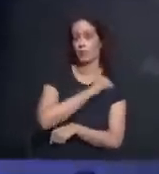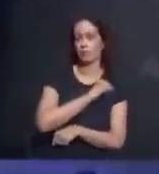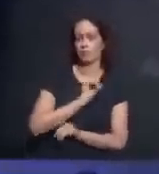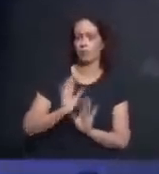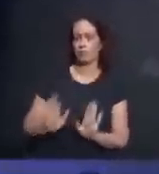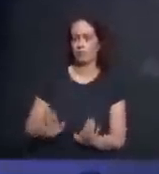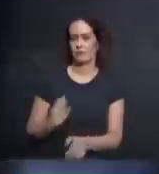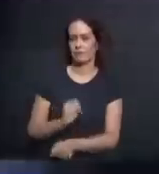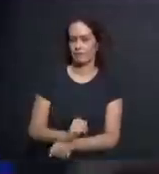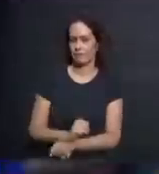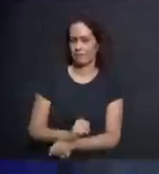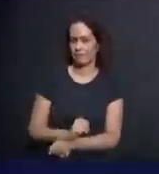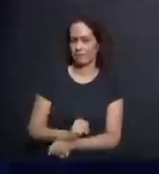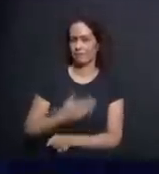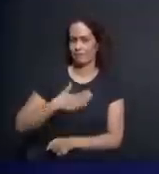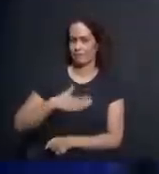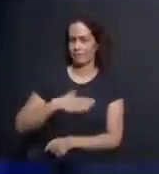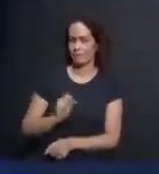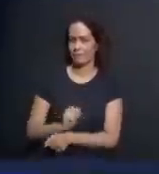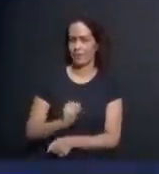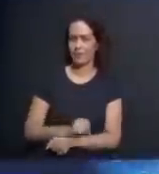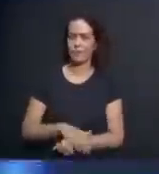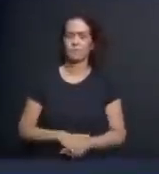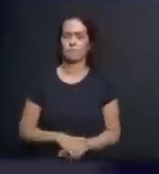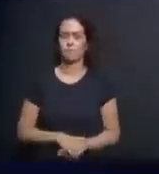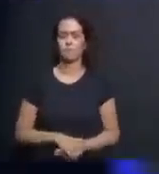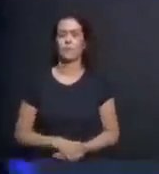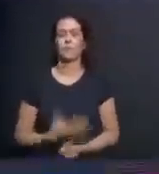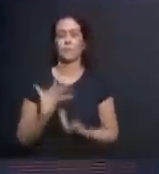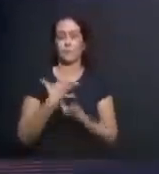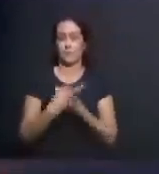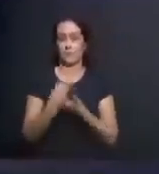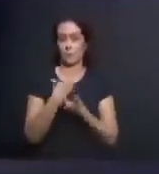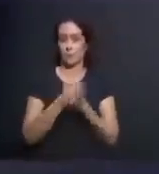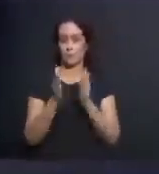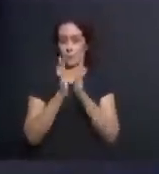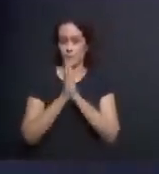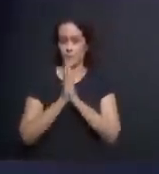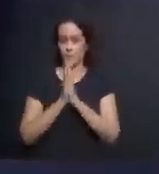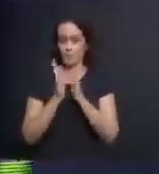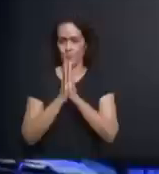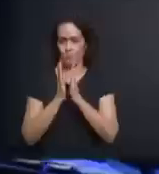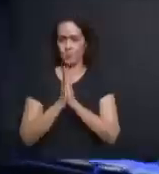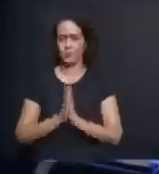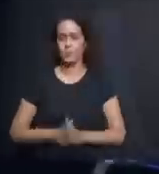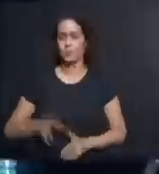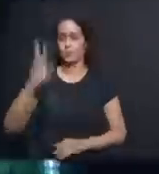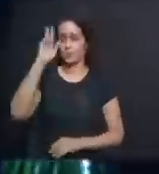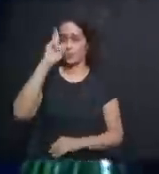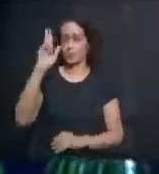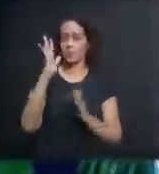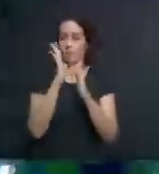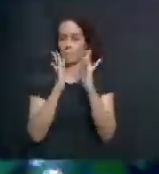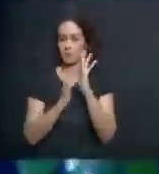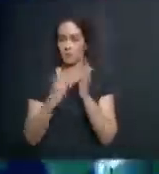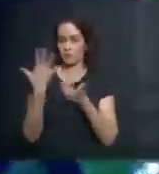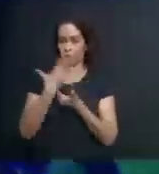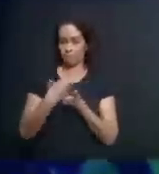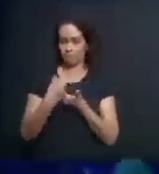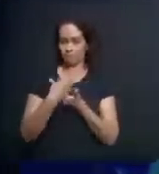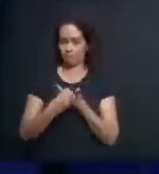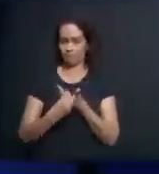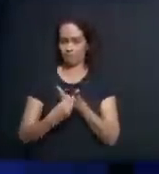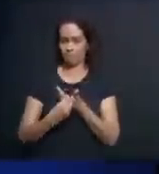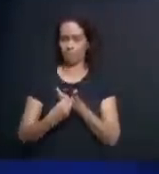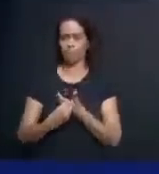aí. Olhando para mim, repete uma oração comigo. Diga: Senhor Jesus, eu te